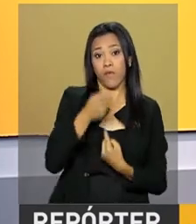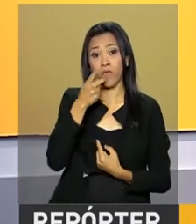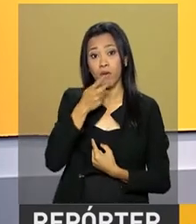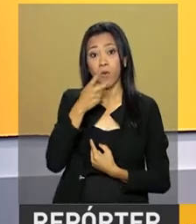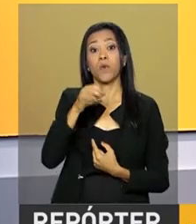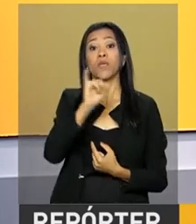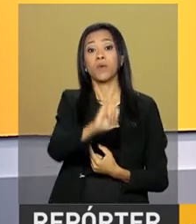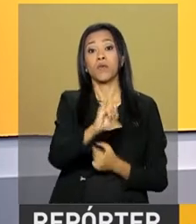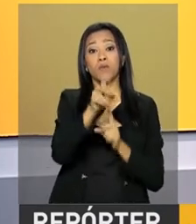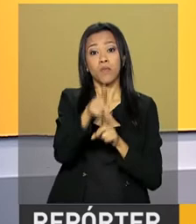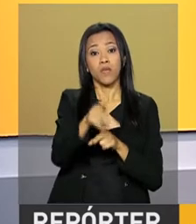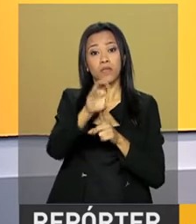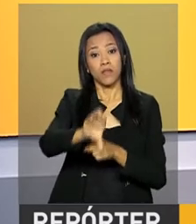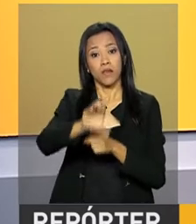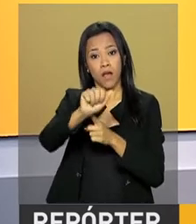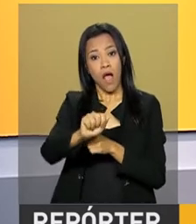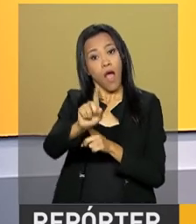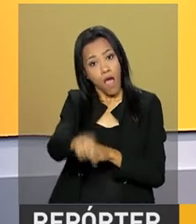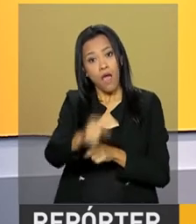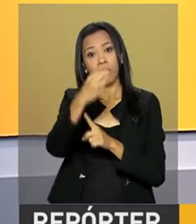para o IPCA é de